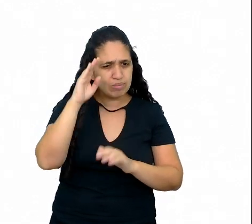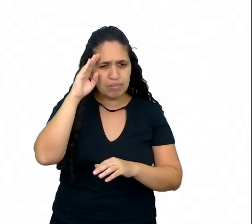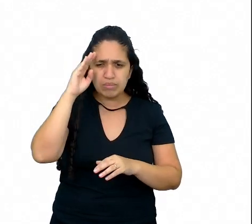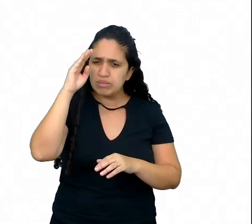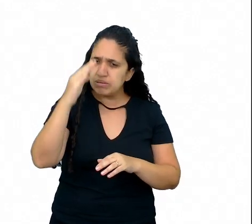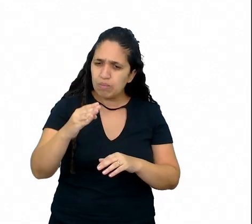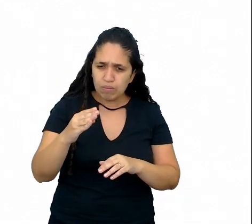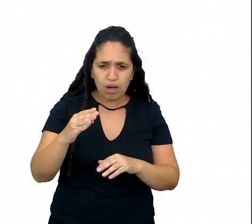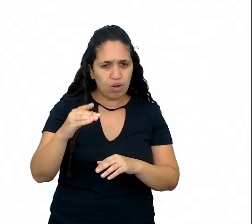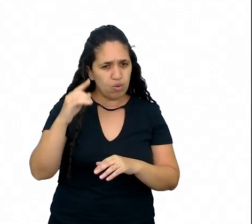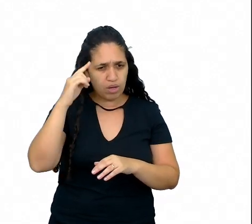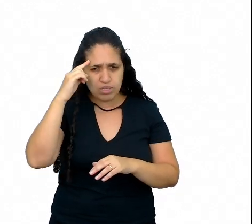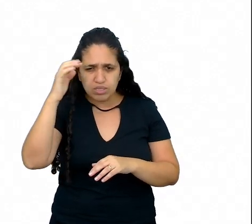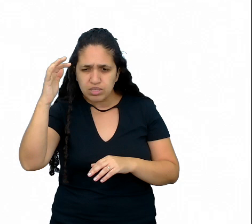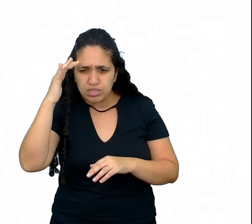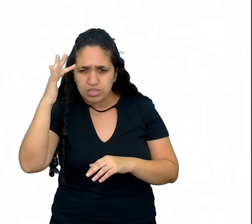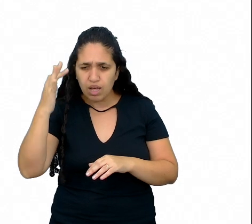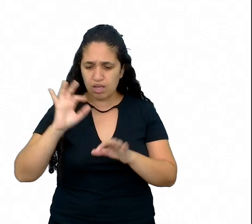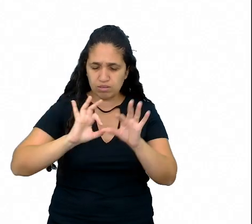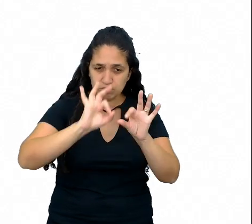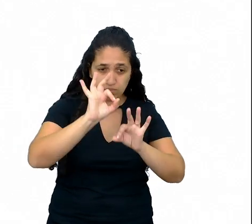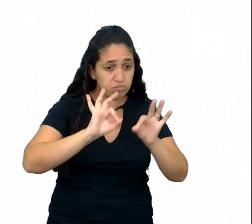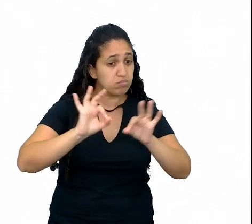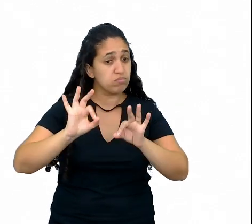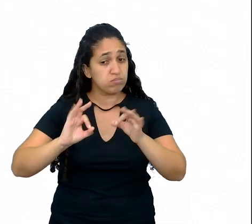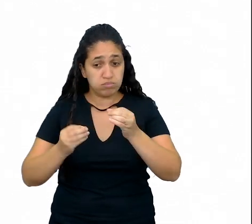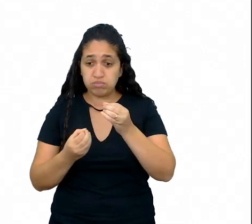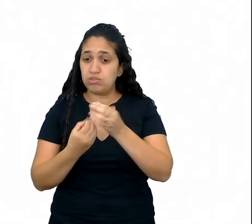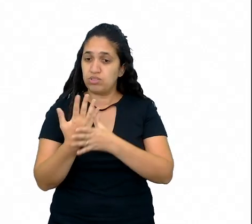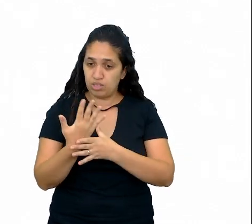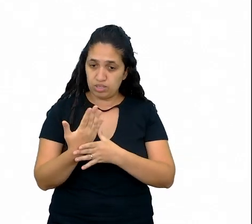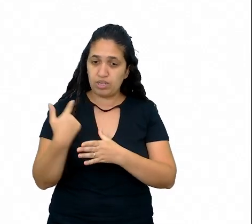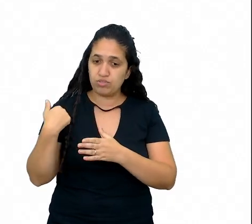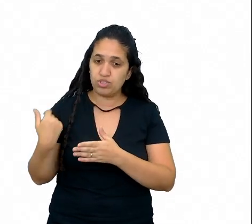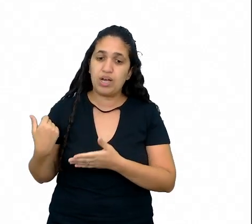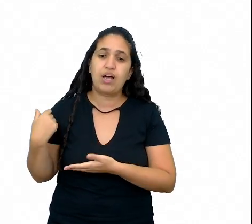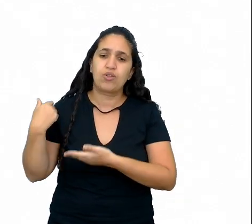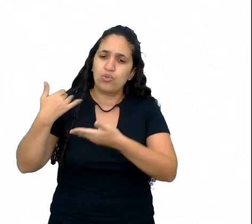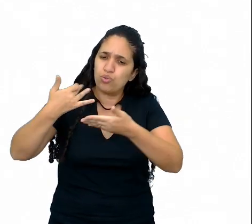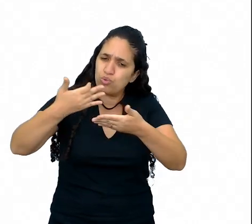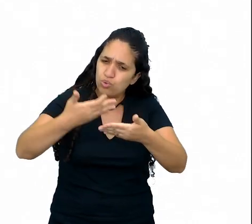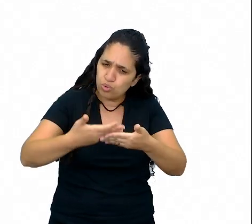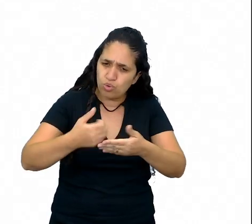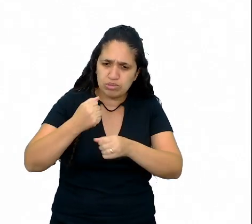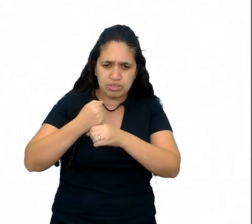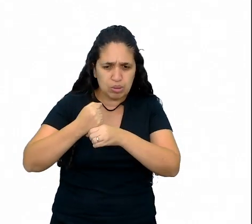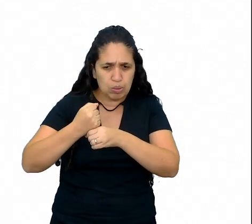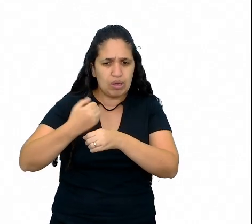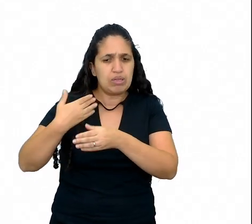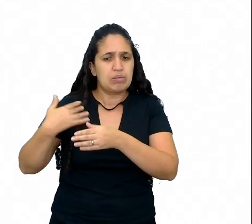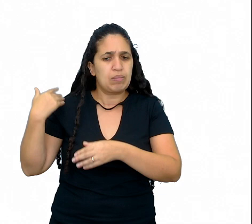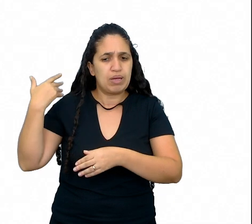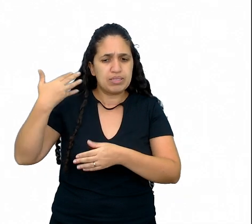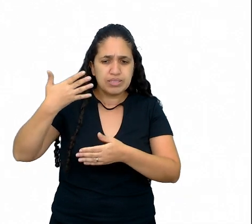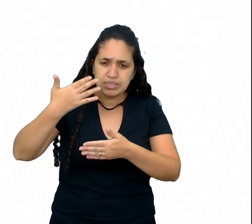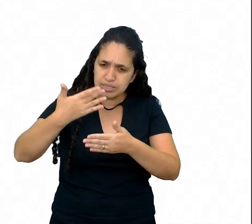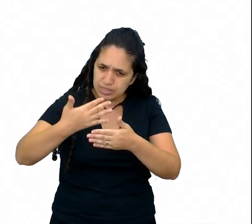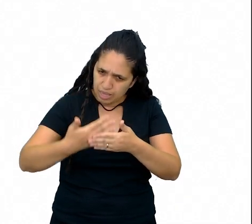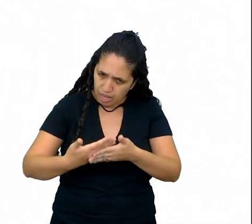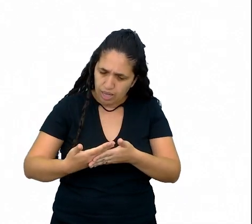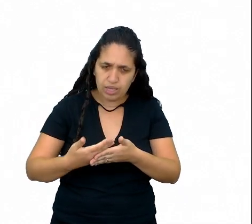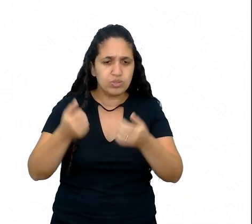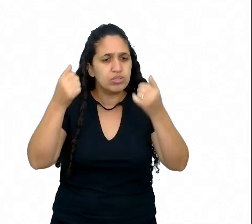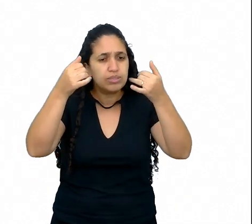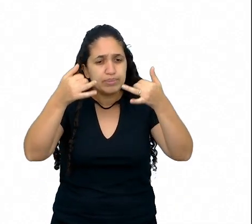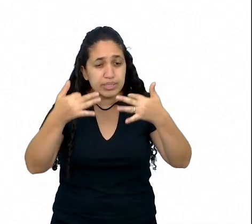aprendizagem baseada em projetos, né, que a gente trouxe também uma formação do ano passado falando sobre aprendizagem